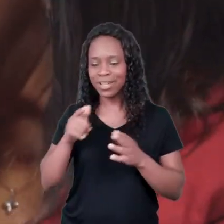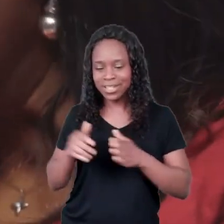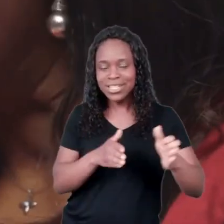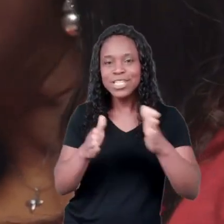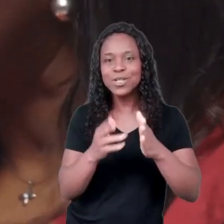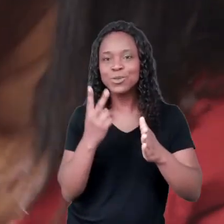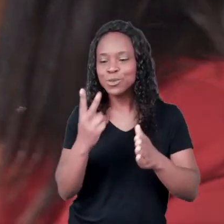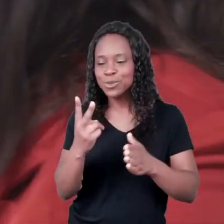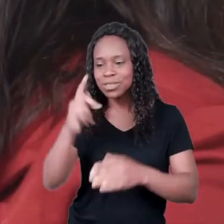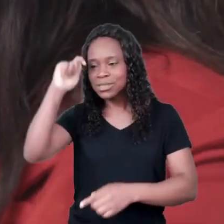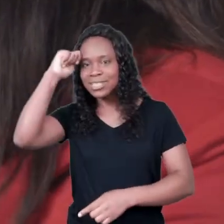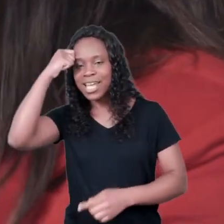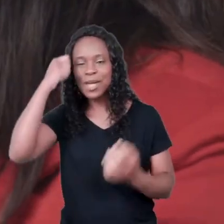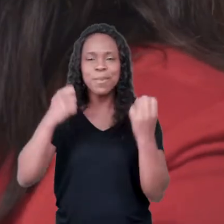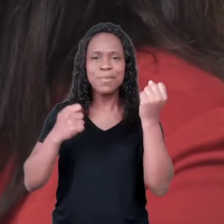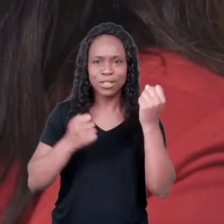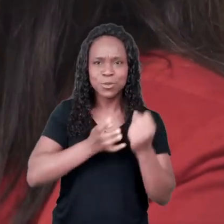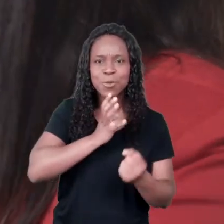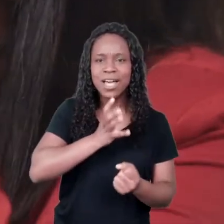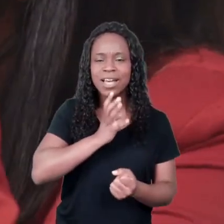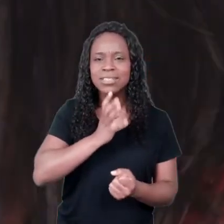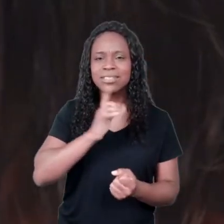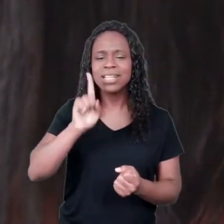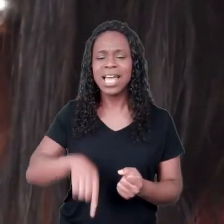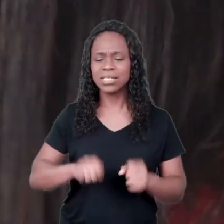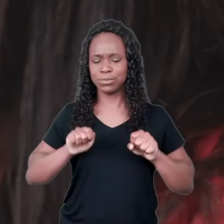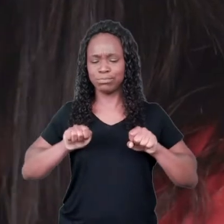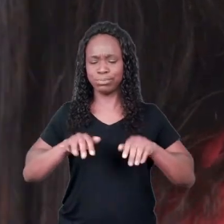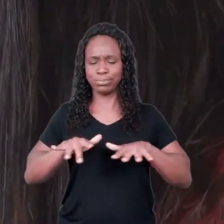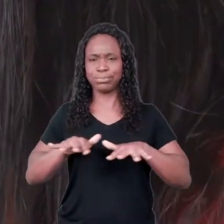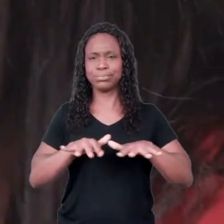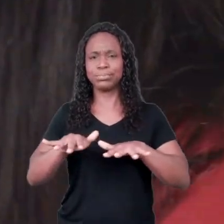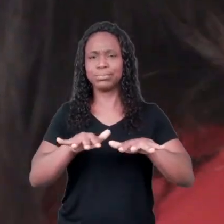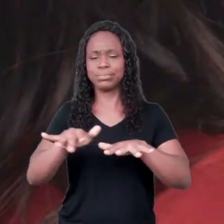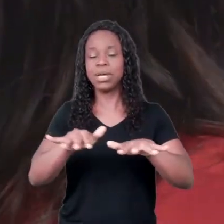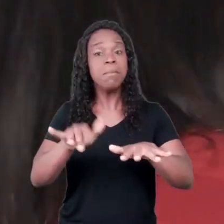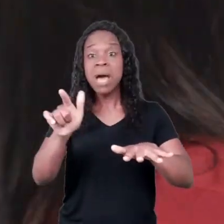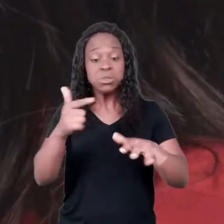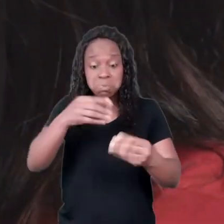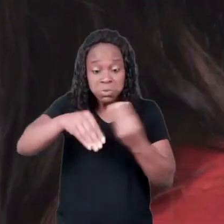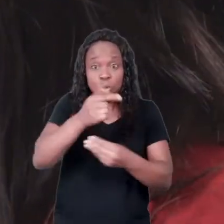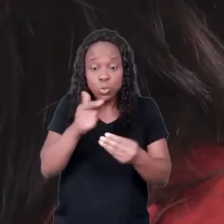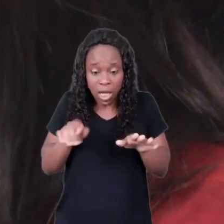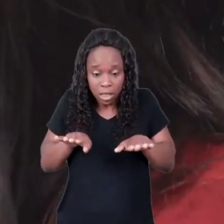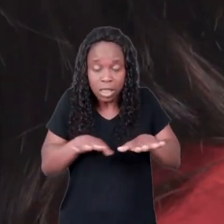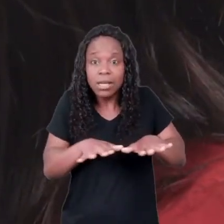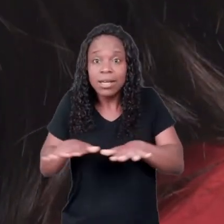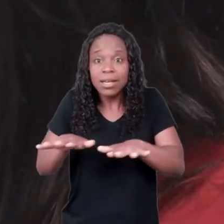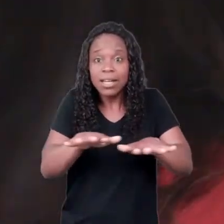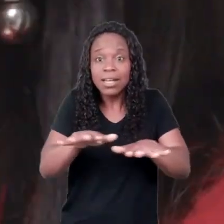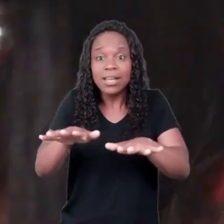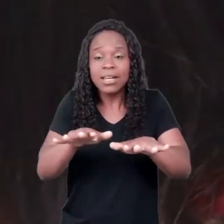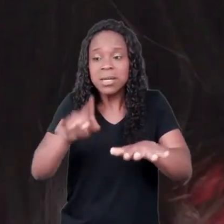e Solimões, que andam, né? Não sei se vocês conhecem. Muitos quilômetros lado a lado, mas não se misturam. Um é